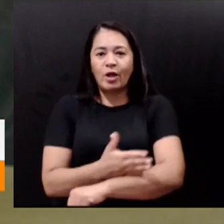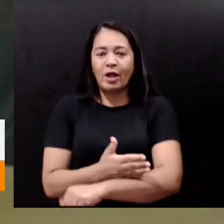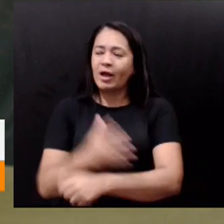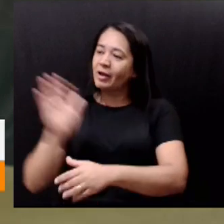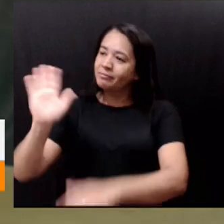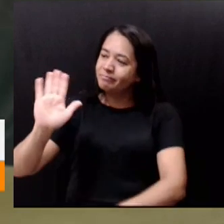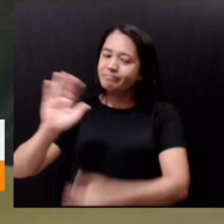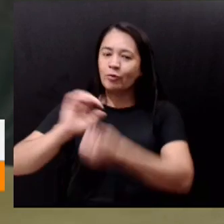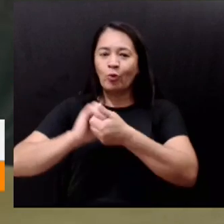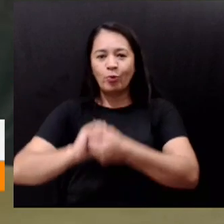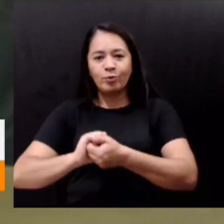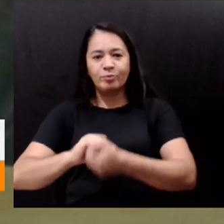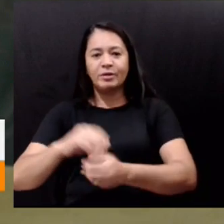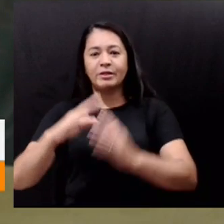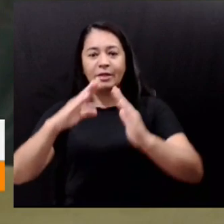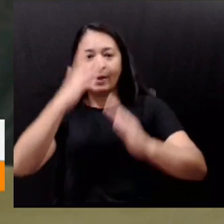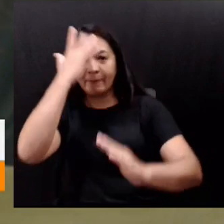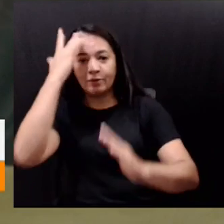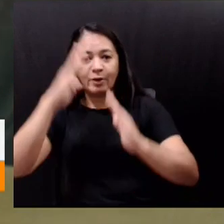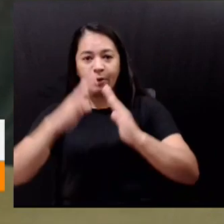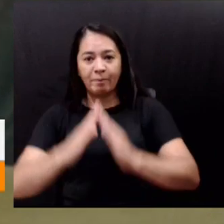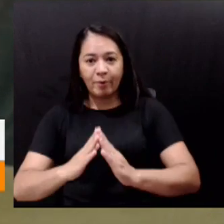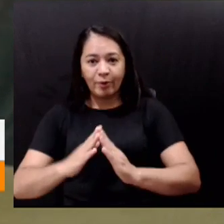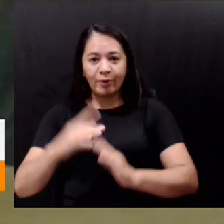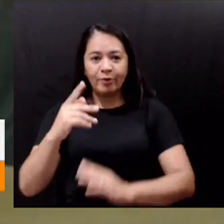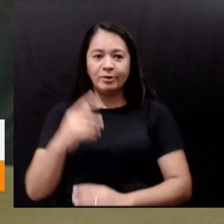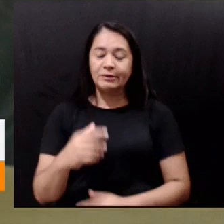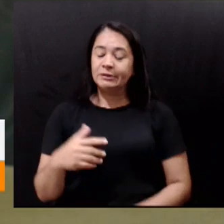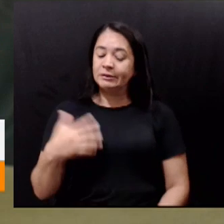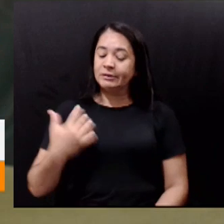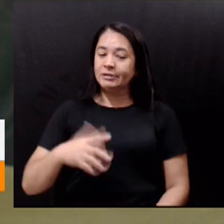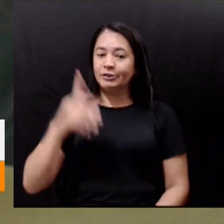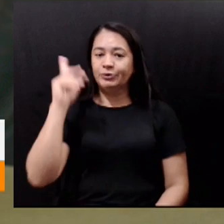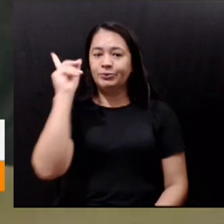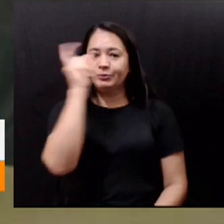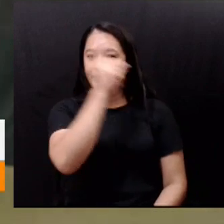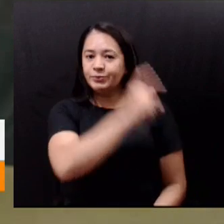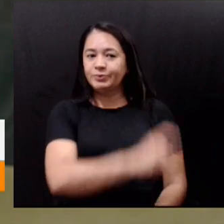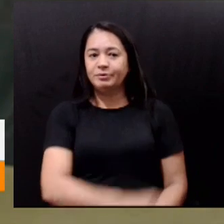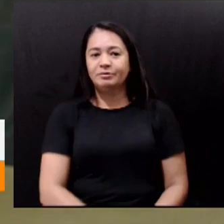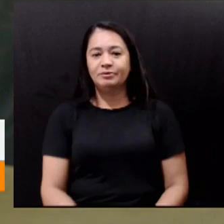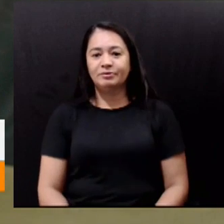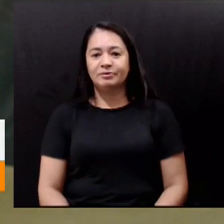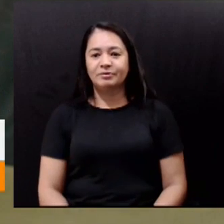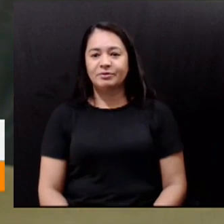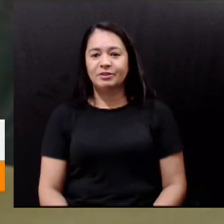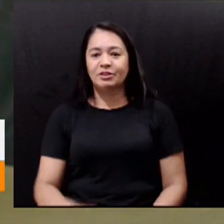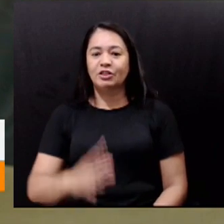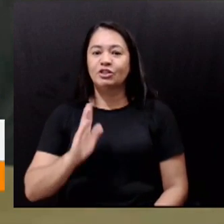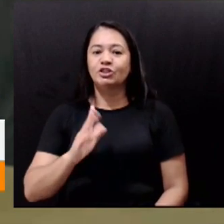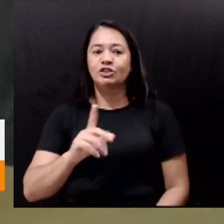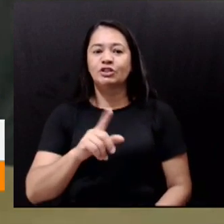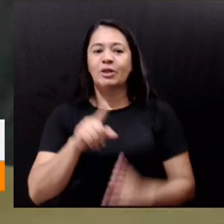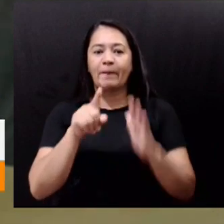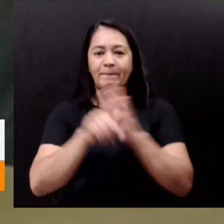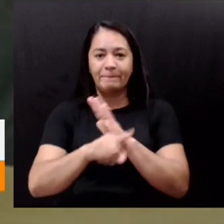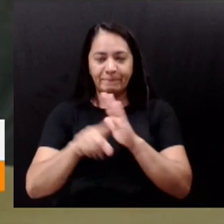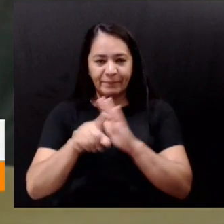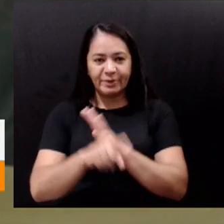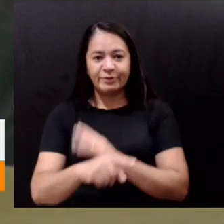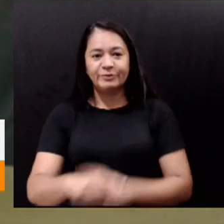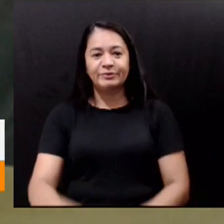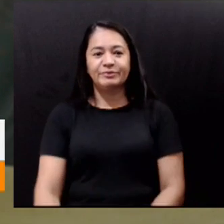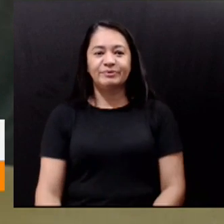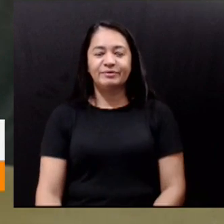do seu lado, fica bem delicada a situação. A produção está avisando aqui que a gente tem perguntas, o pessoal está participando com a gente. Quero agradecer a